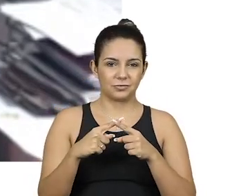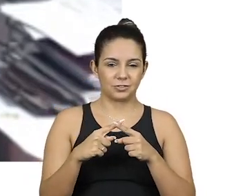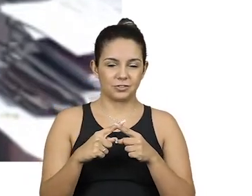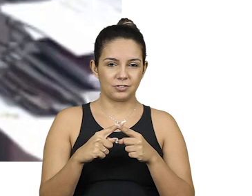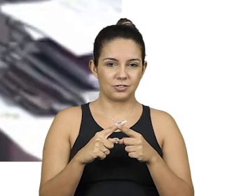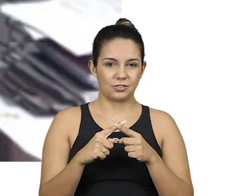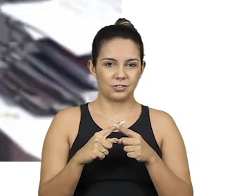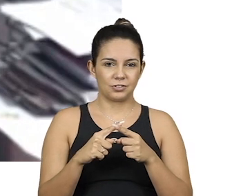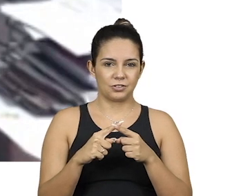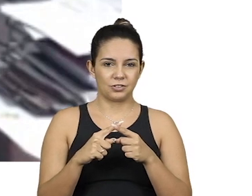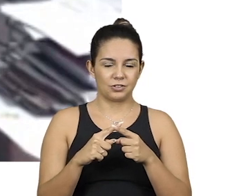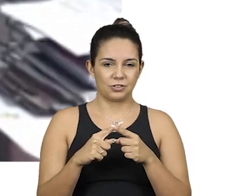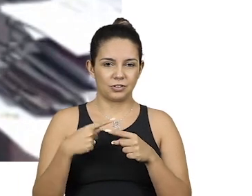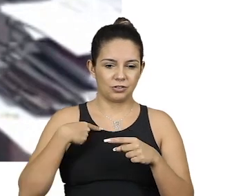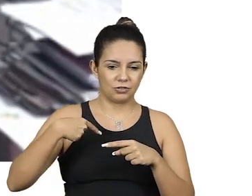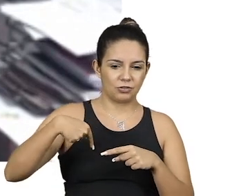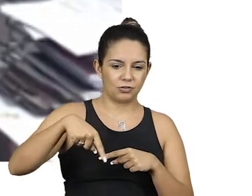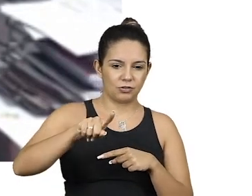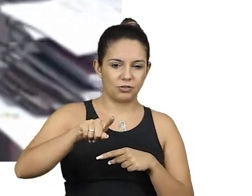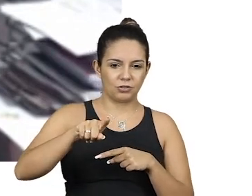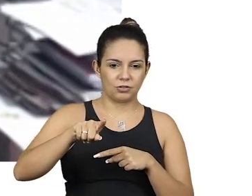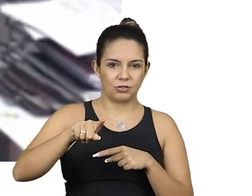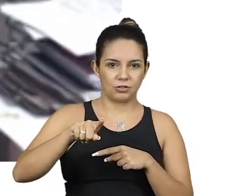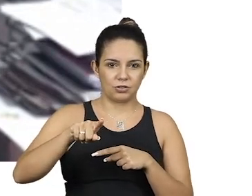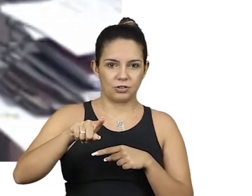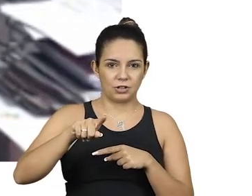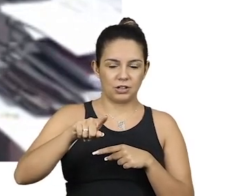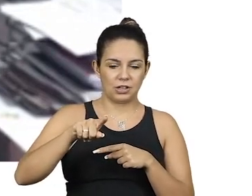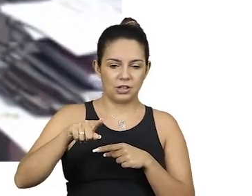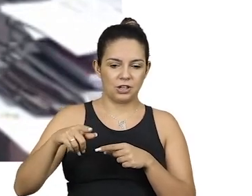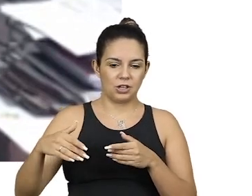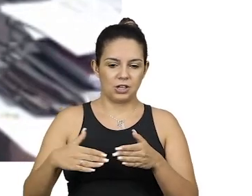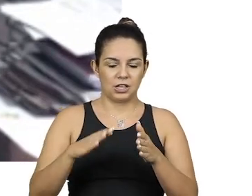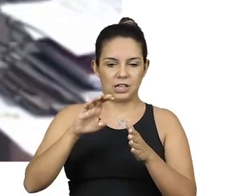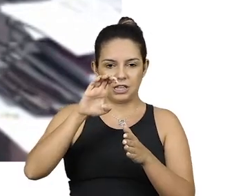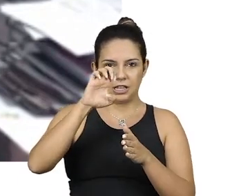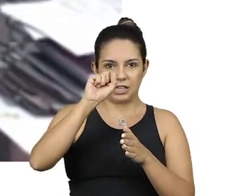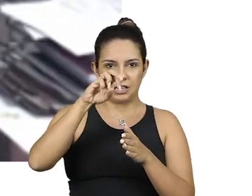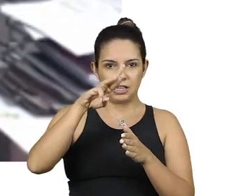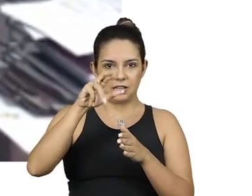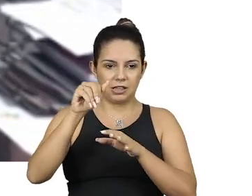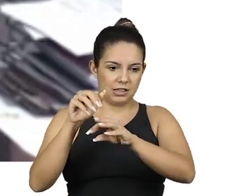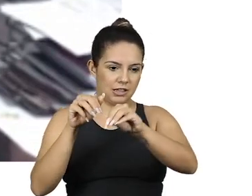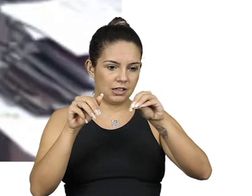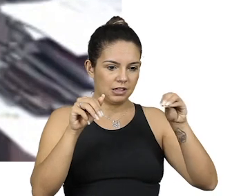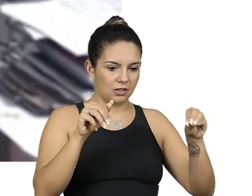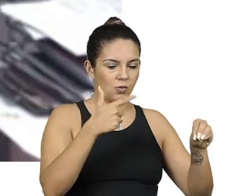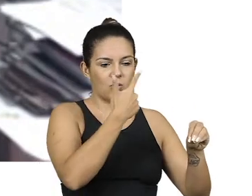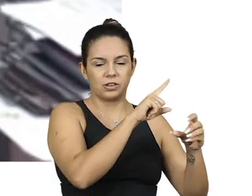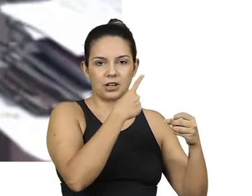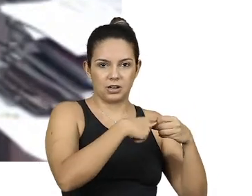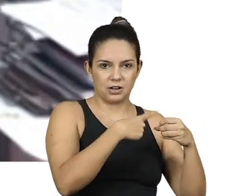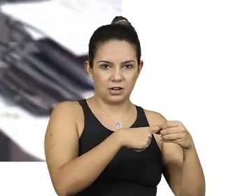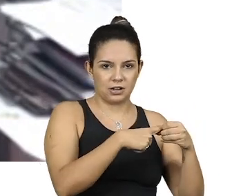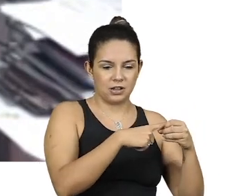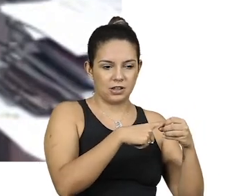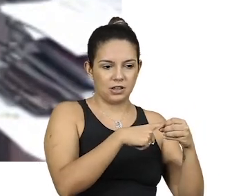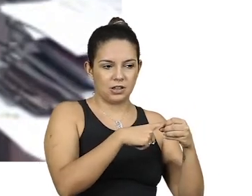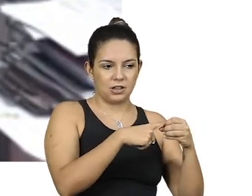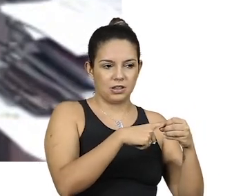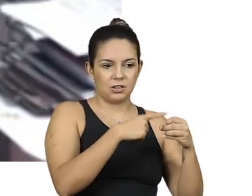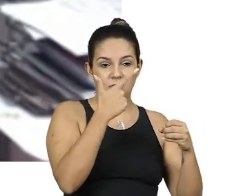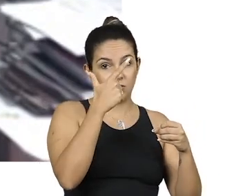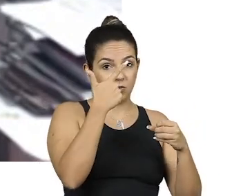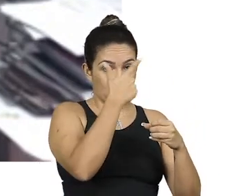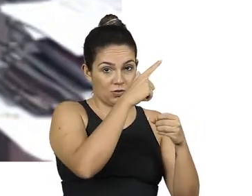Porque eu fui tirada de Asmara, levada para Trípoli.